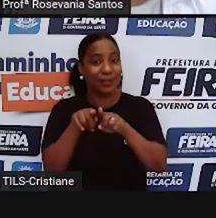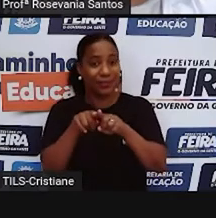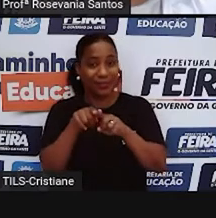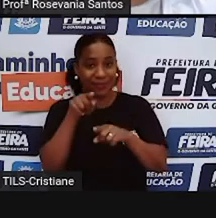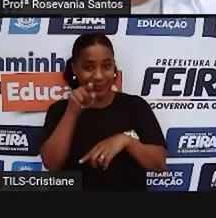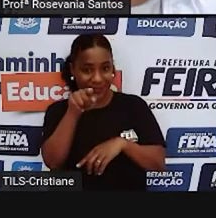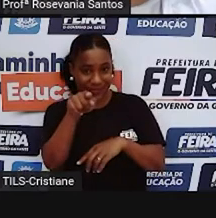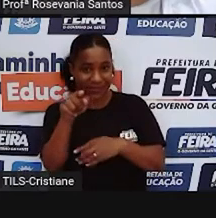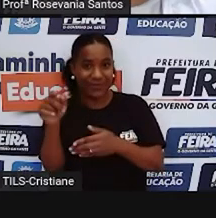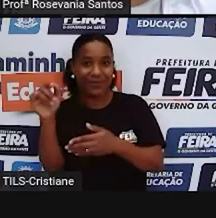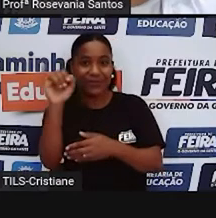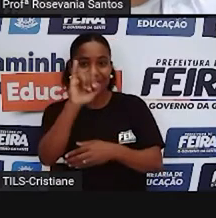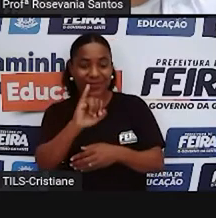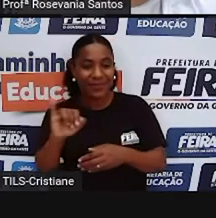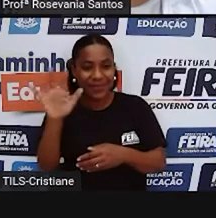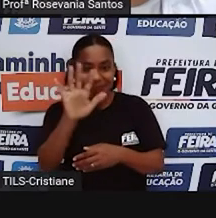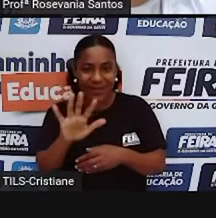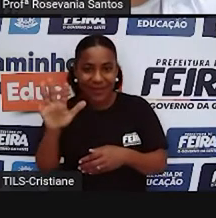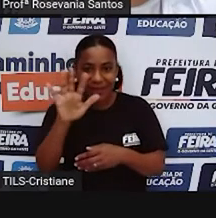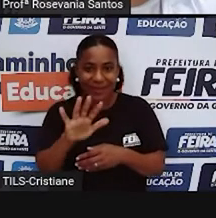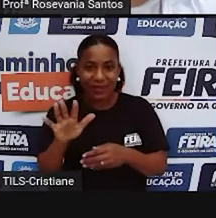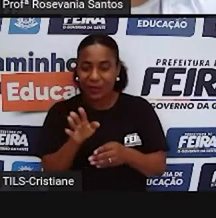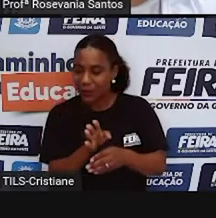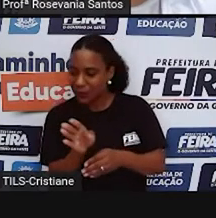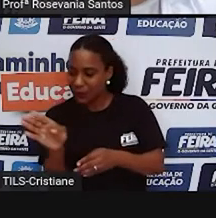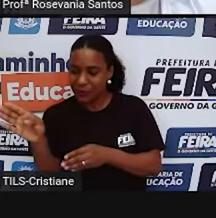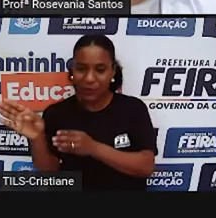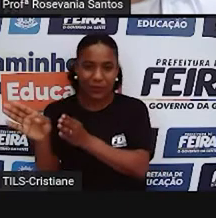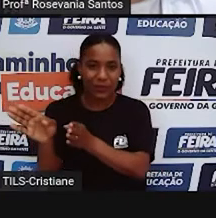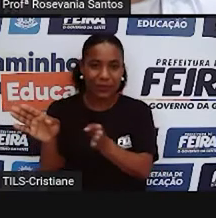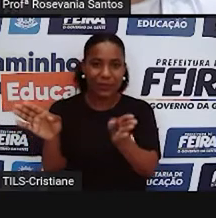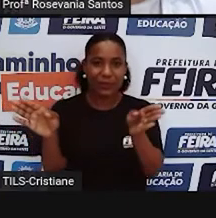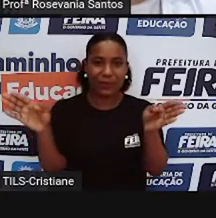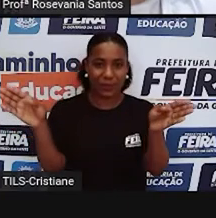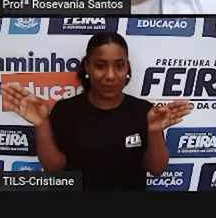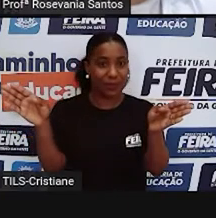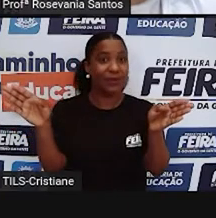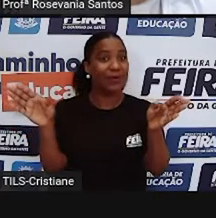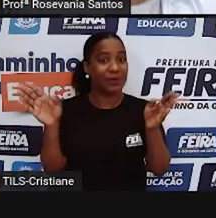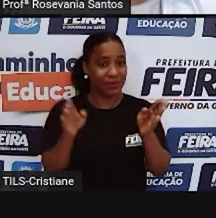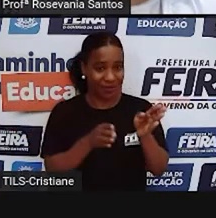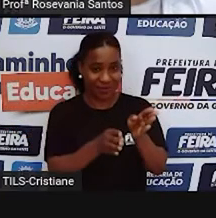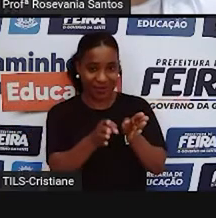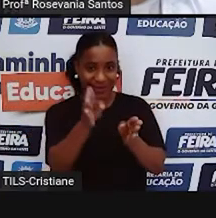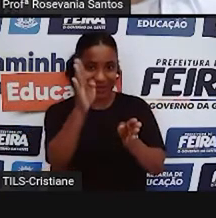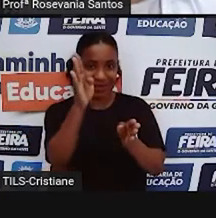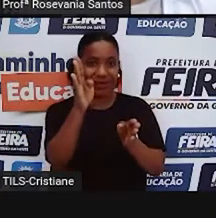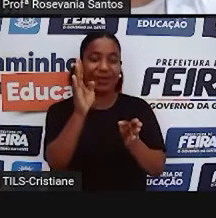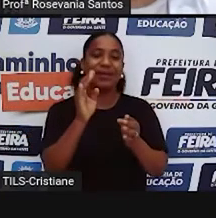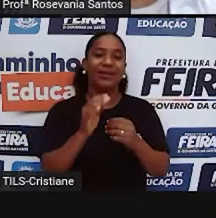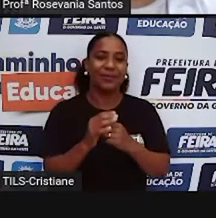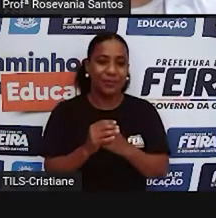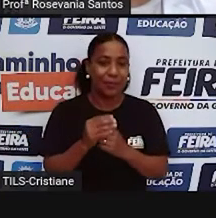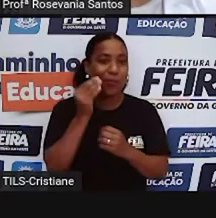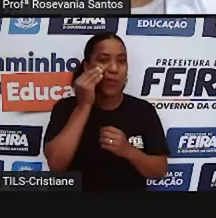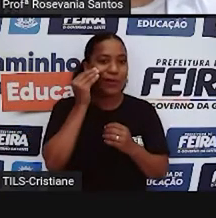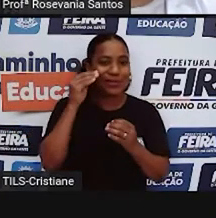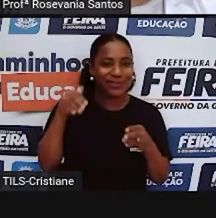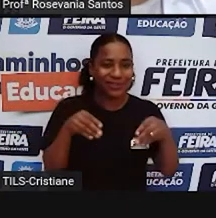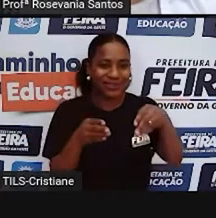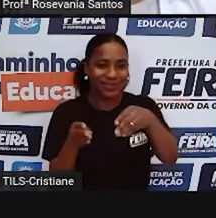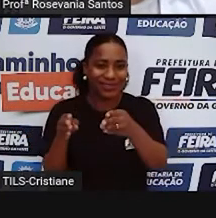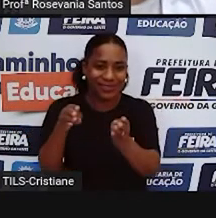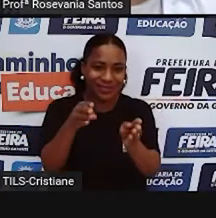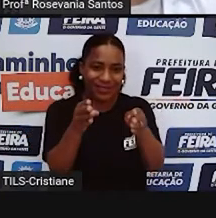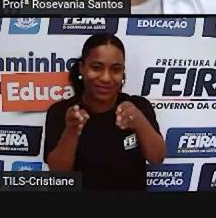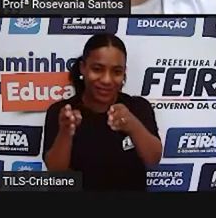vê que ele tem, né, três saidinhas para o mal, tá vendo? Então, esse mapa aqui, ele